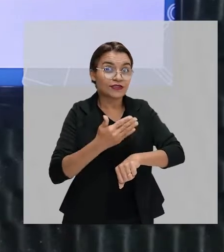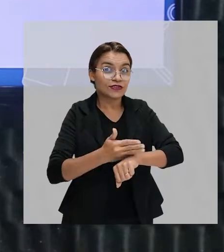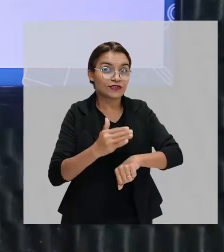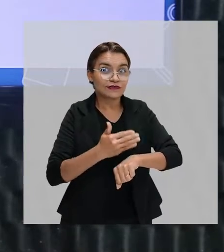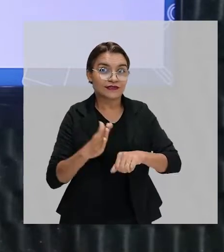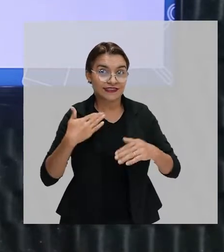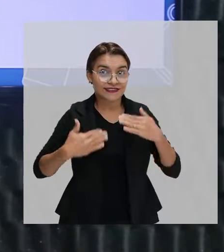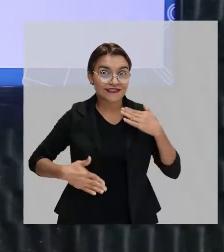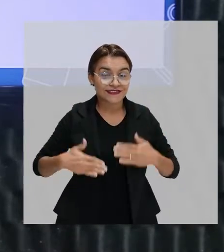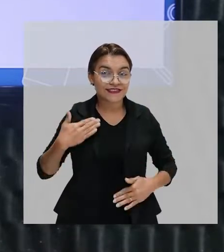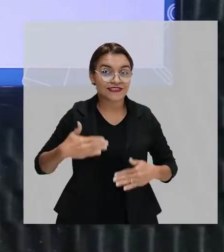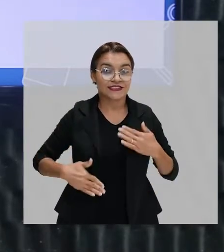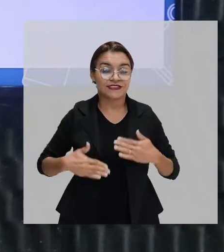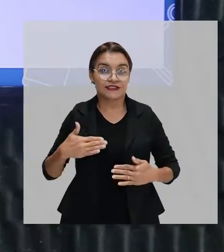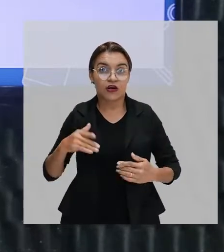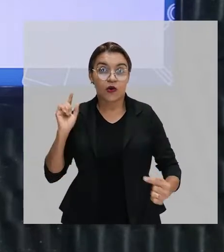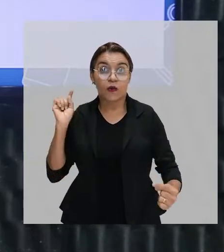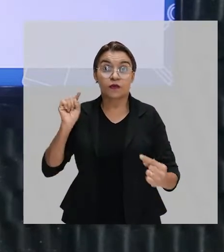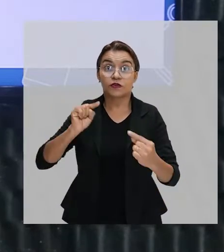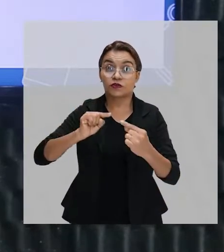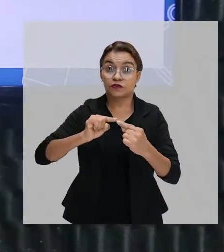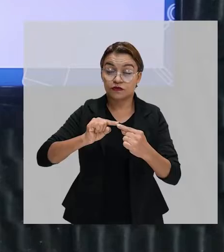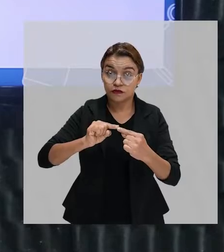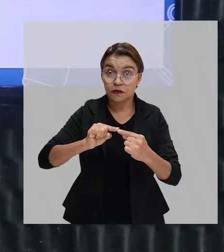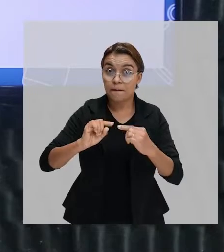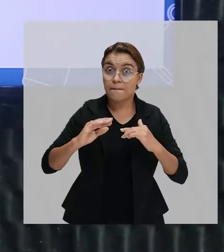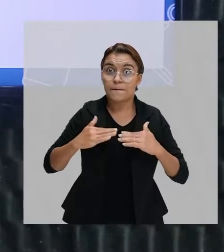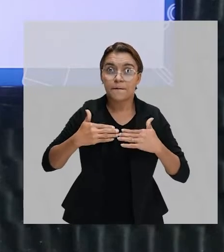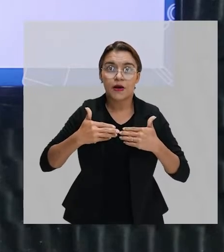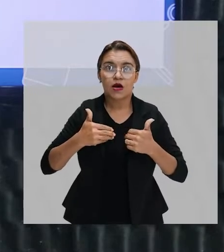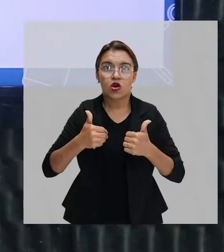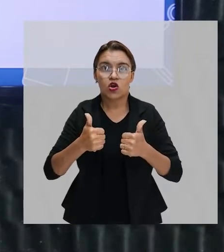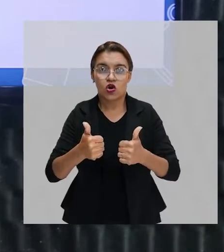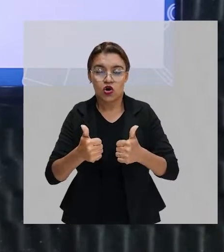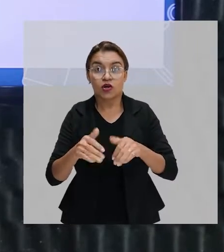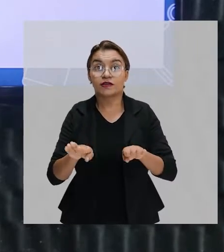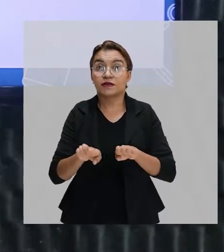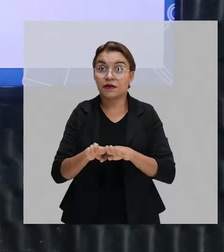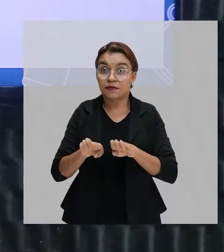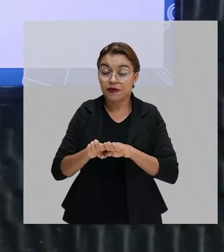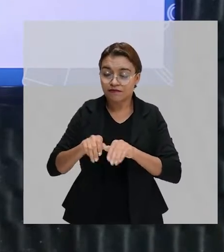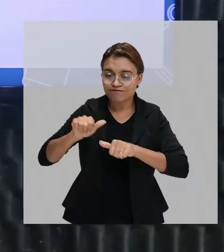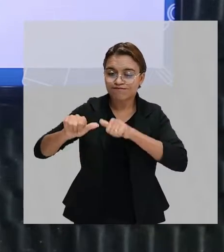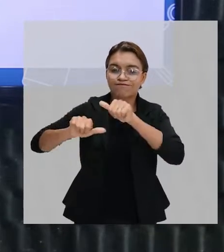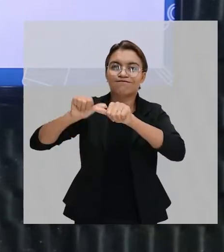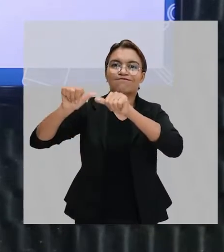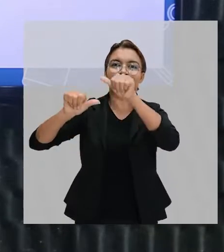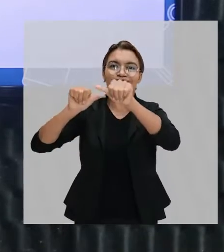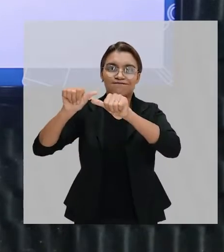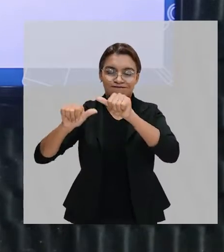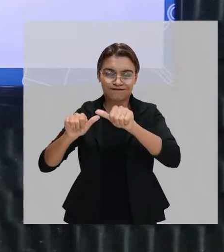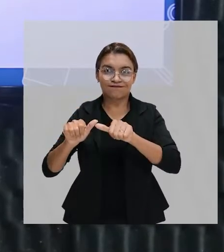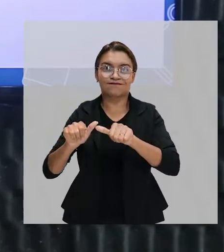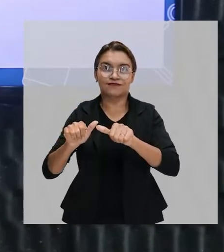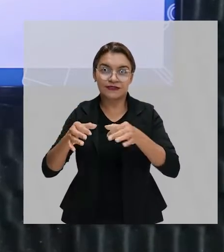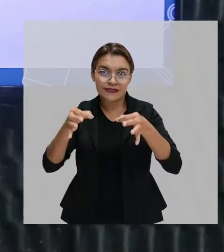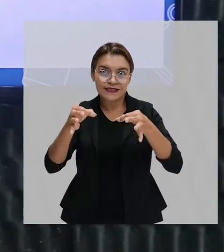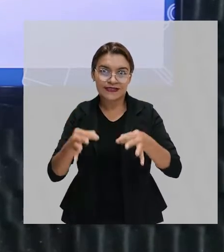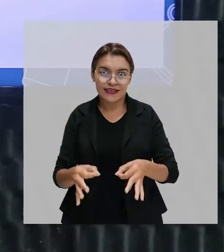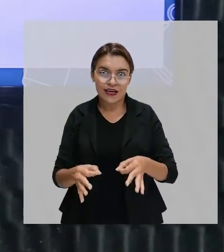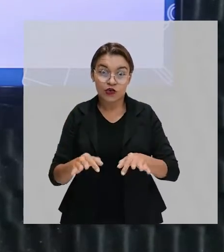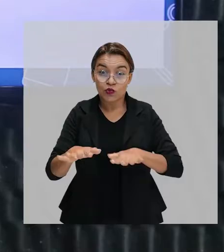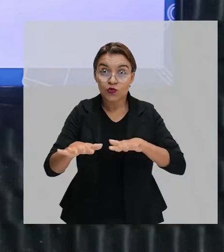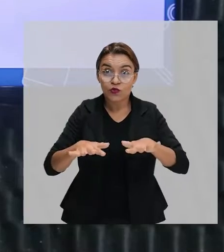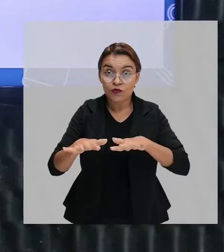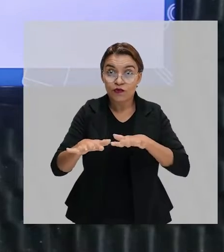físicas visando o aperfeiçoamento e desenvolvimento correto dos movimentos